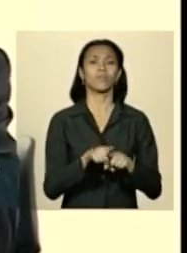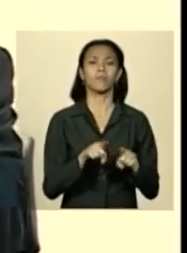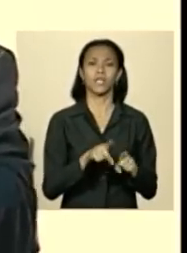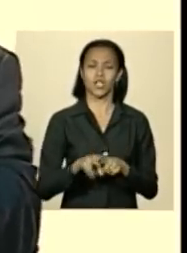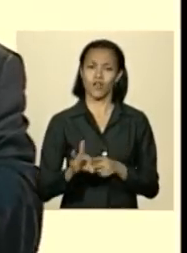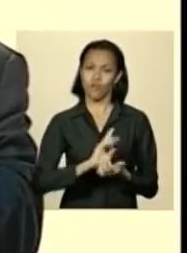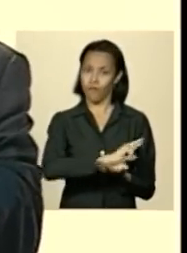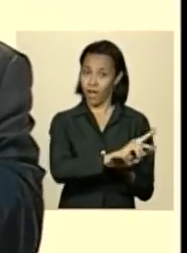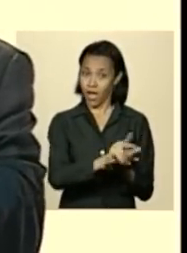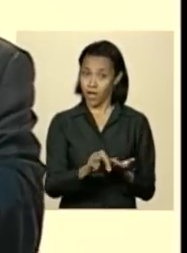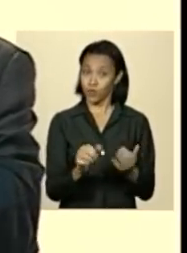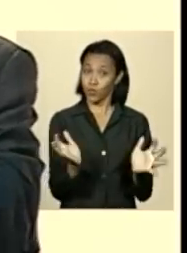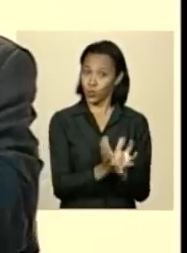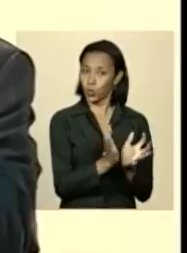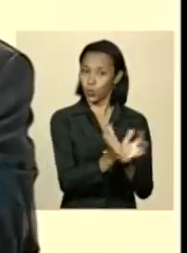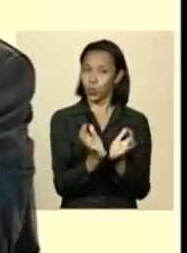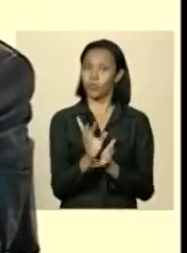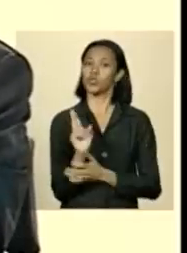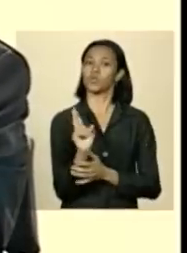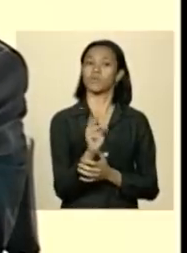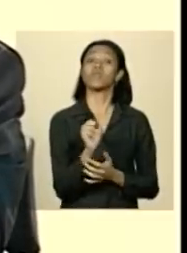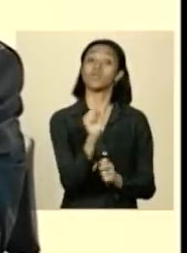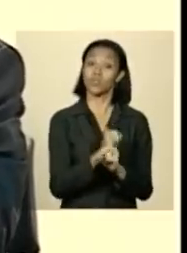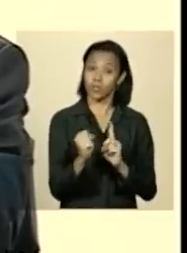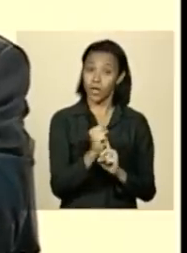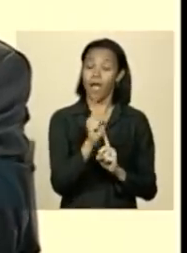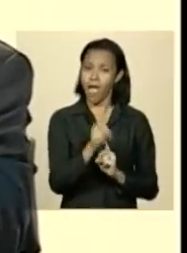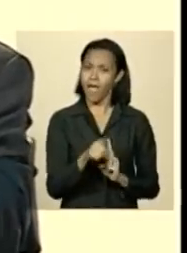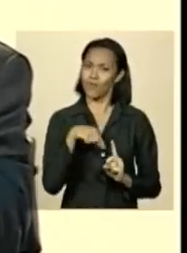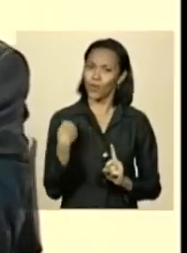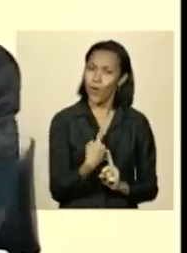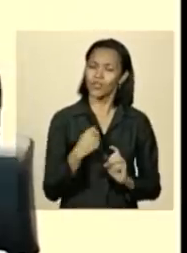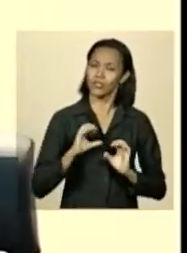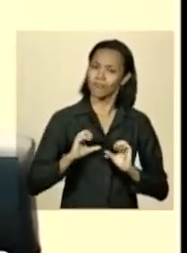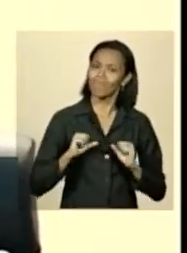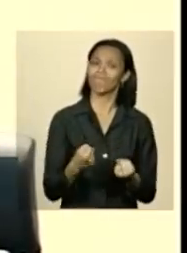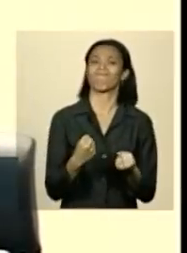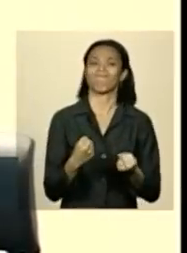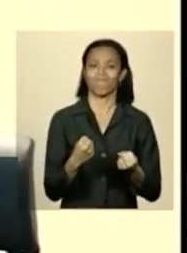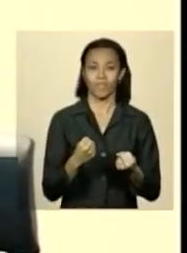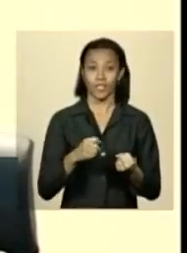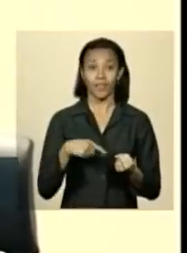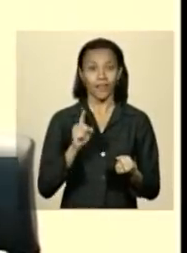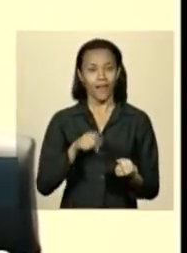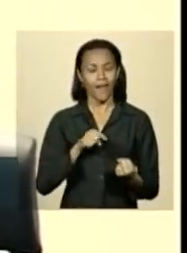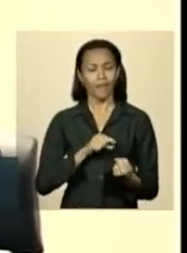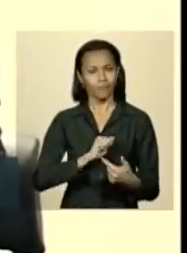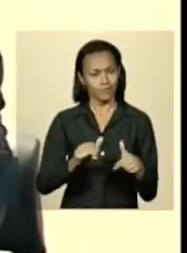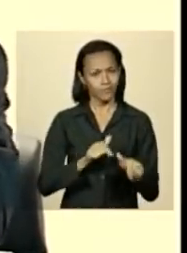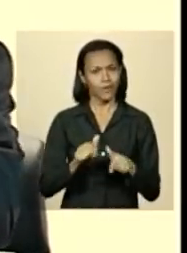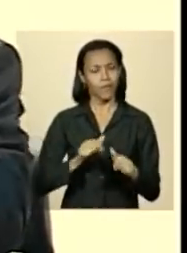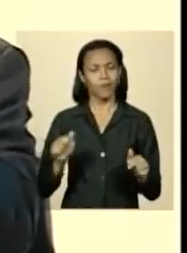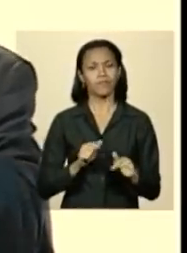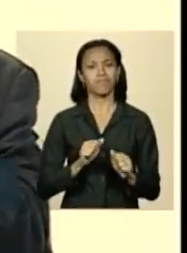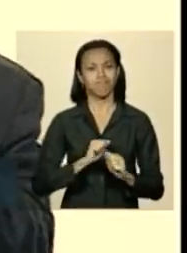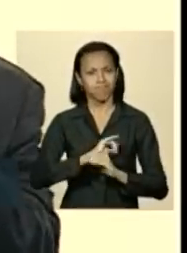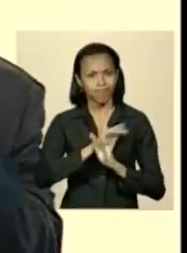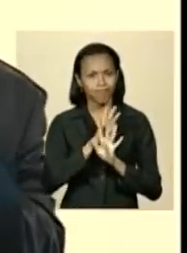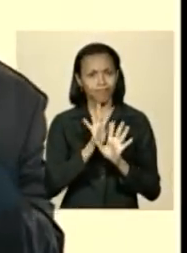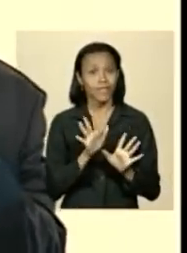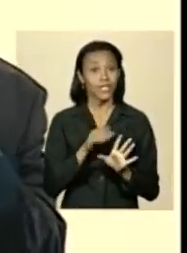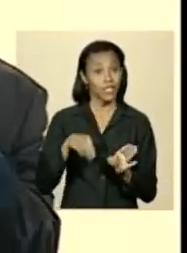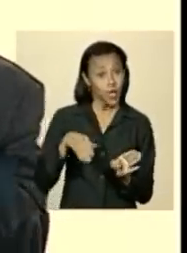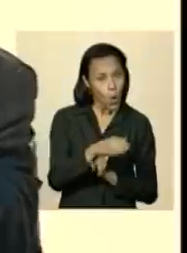querem essas transformações eu acho que esse é o nosso desafio Esse é o sentido do trabalho que orientou né o